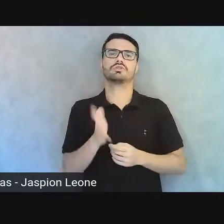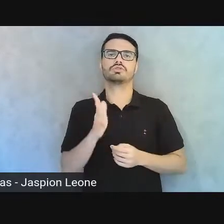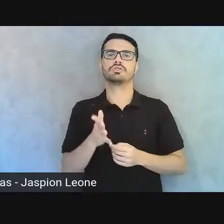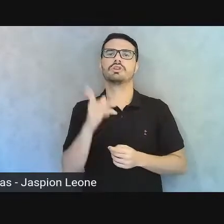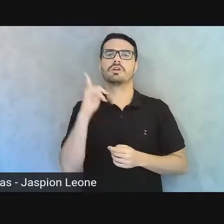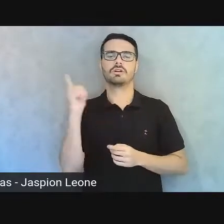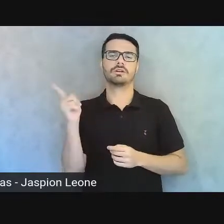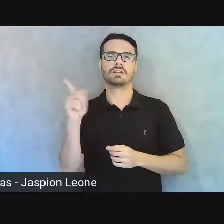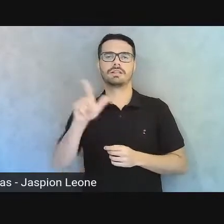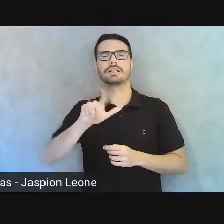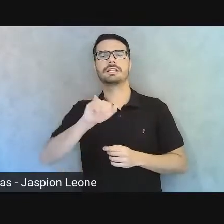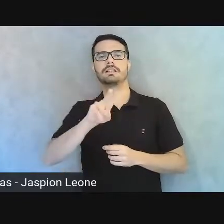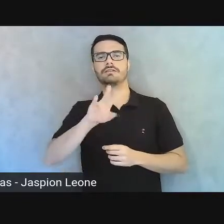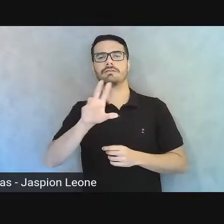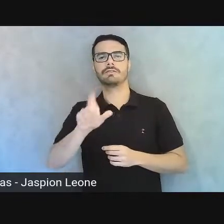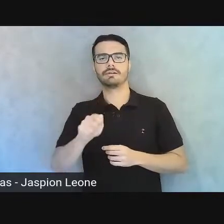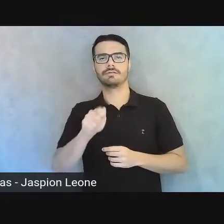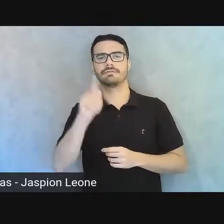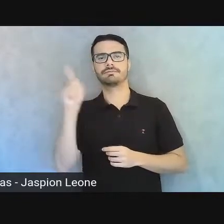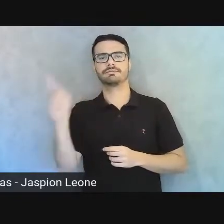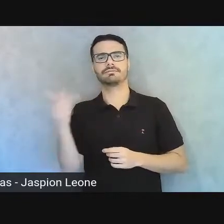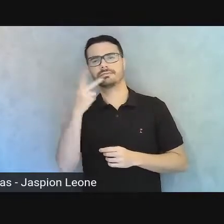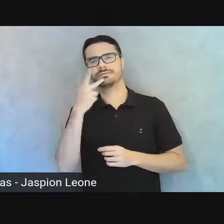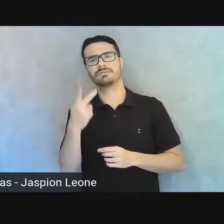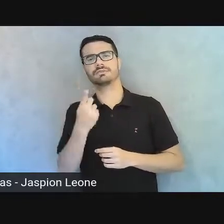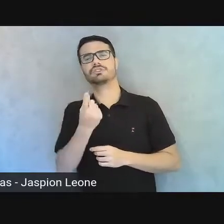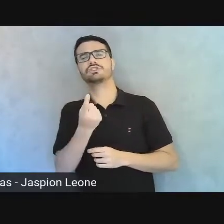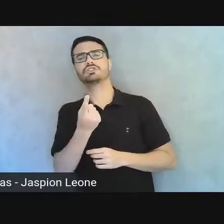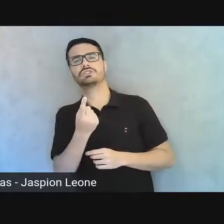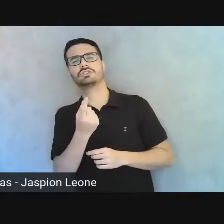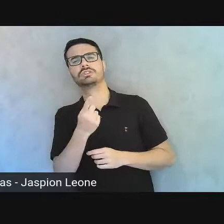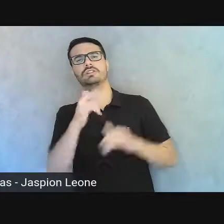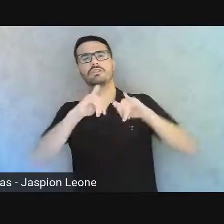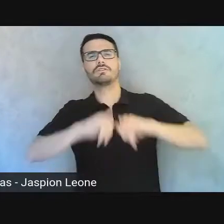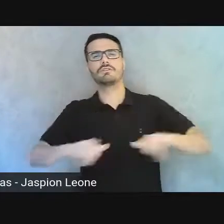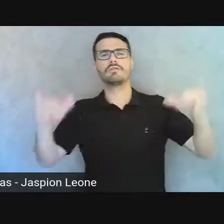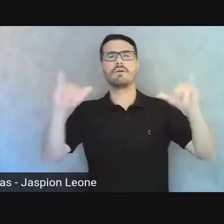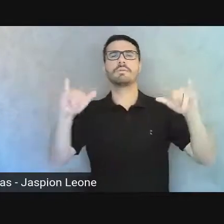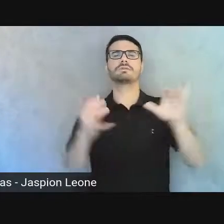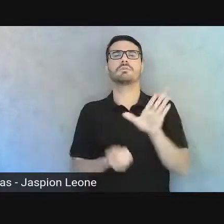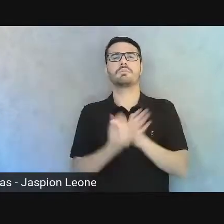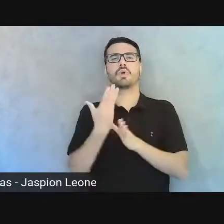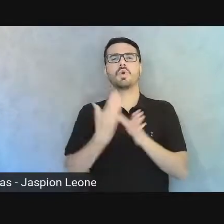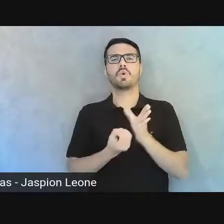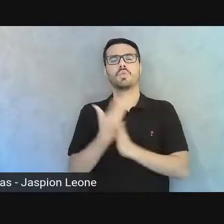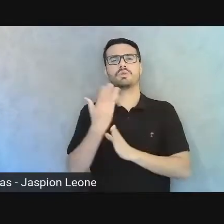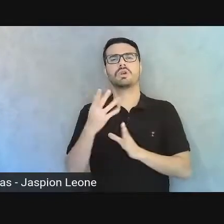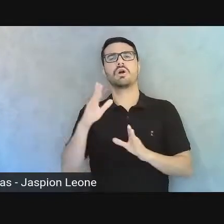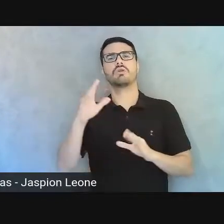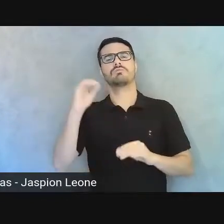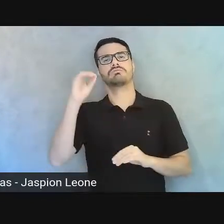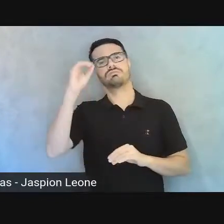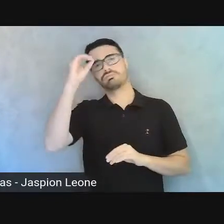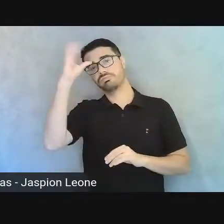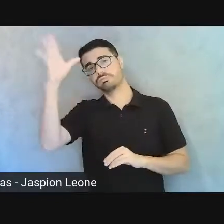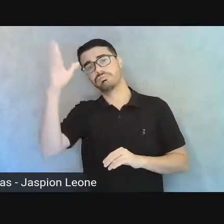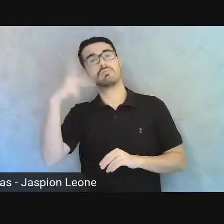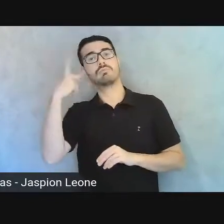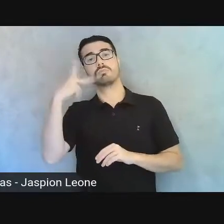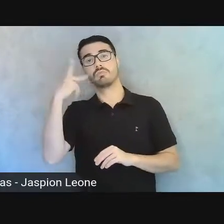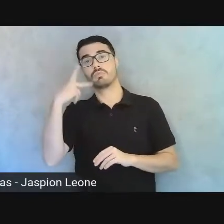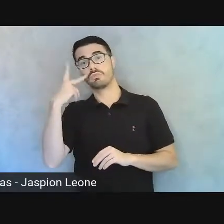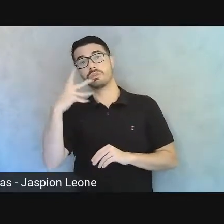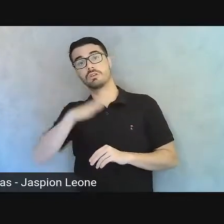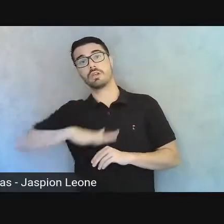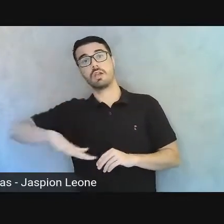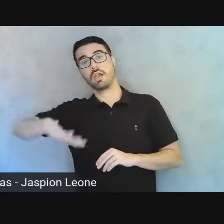Nívia, toda essa massa informacional, essa produção de conhecimento em políticas públicas da